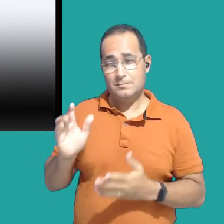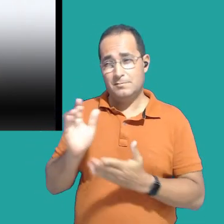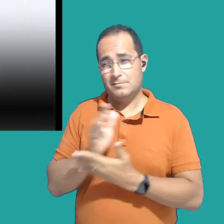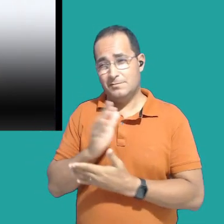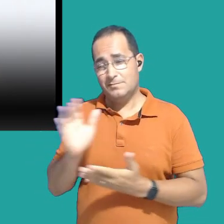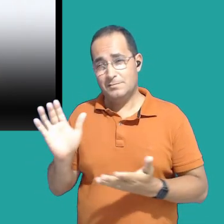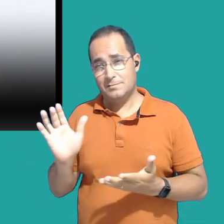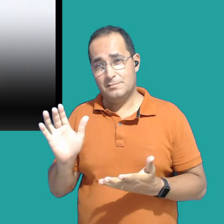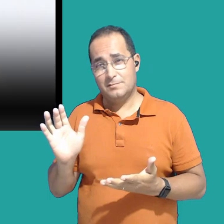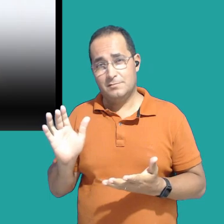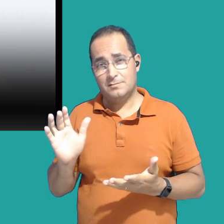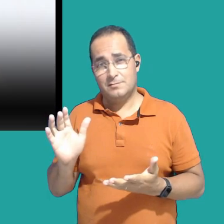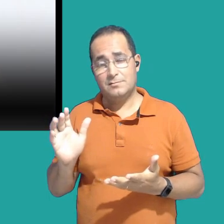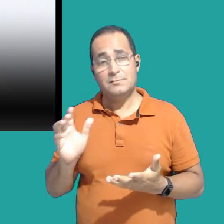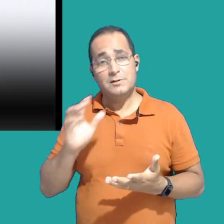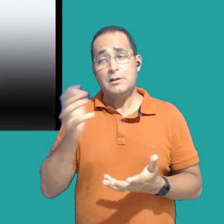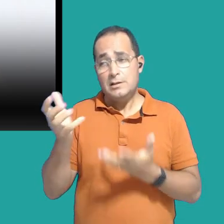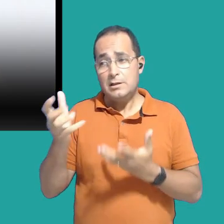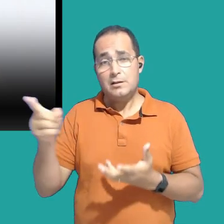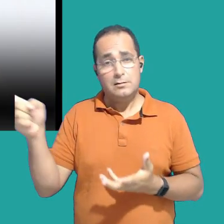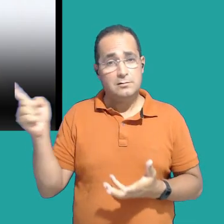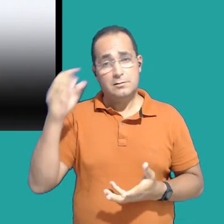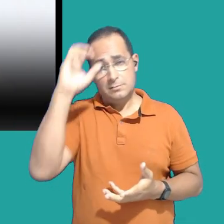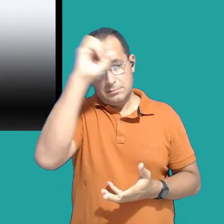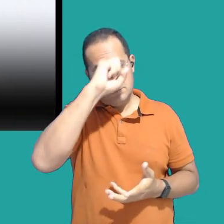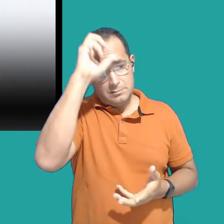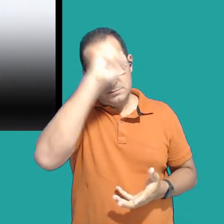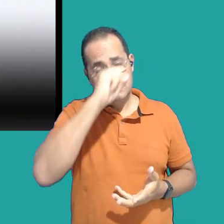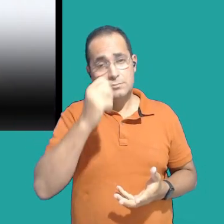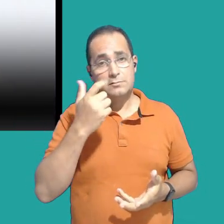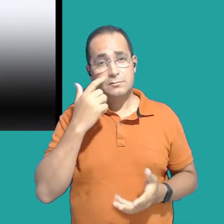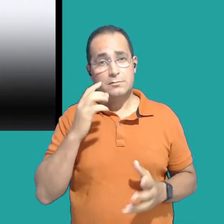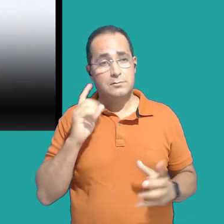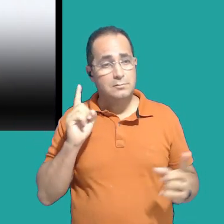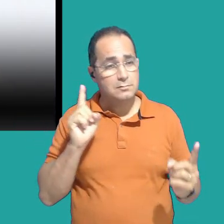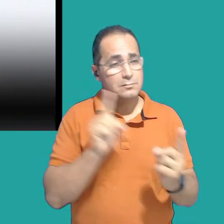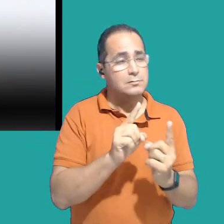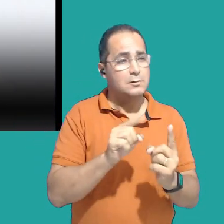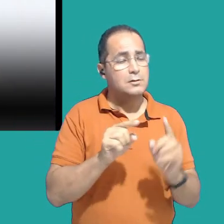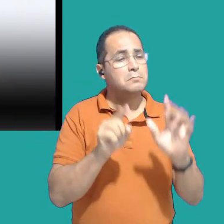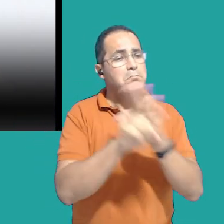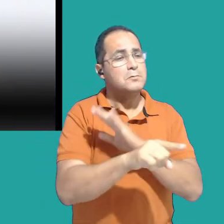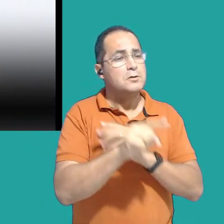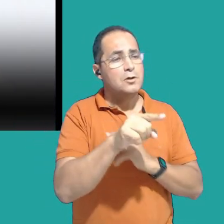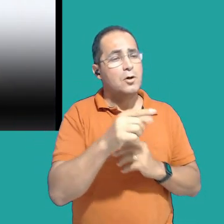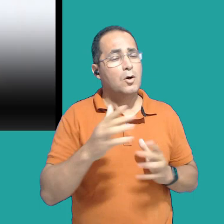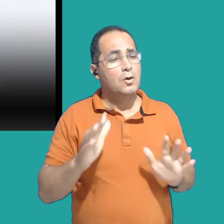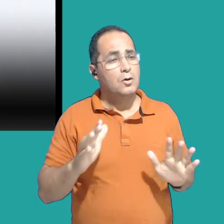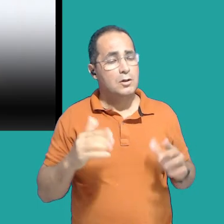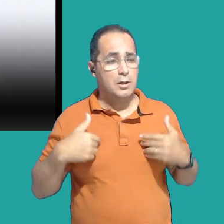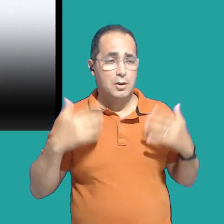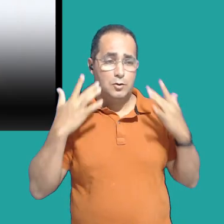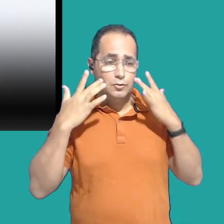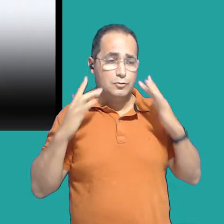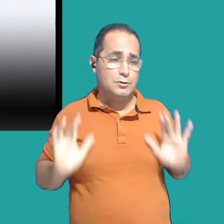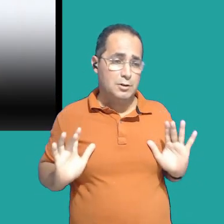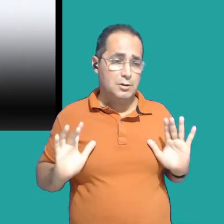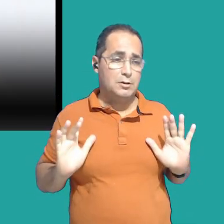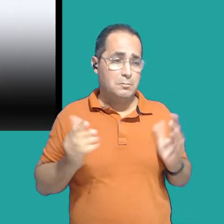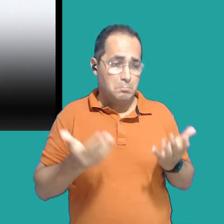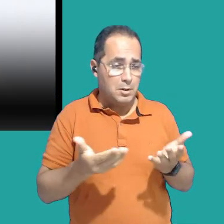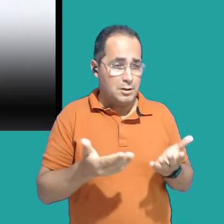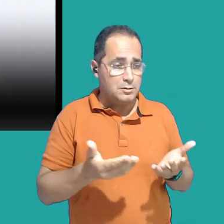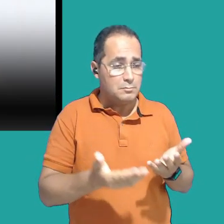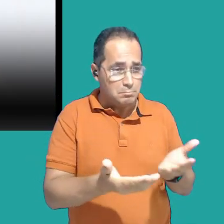e aberto a aprender mesmo, de chegar a mim e perguntar, olha, eu